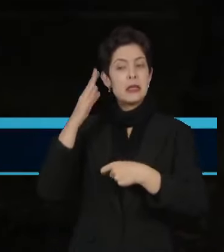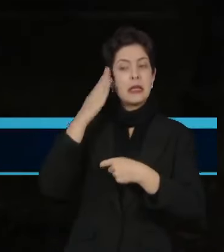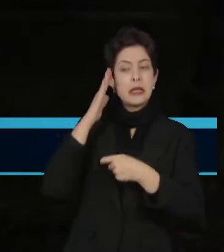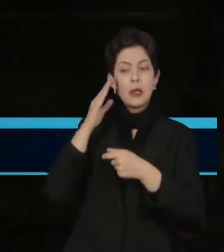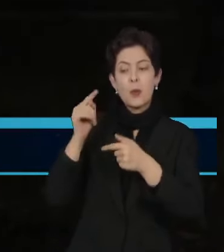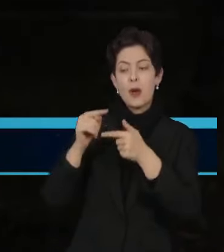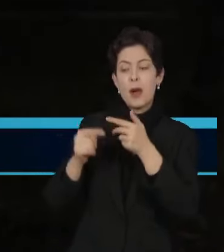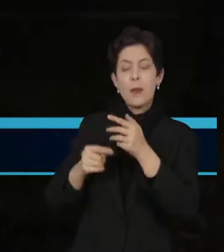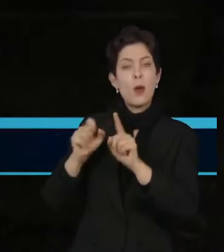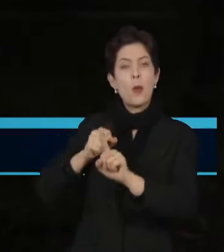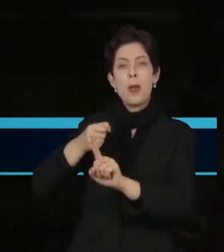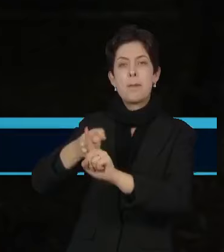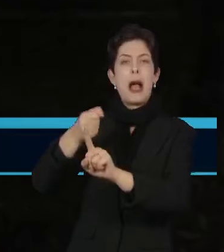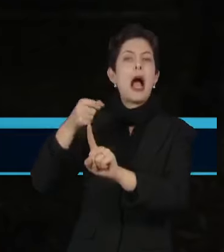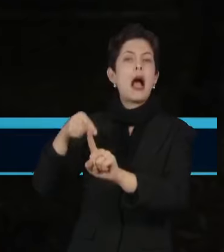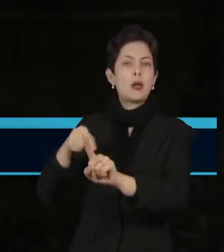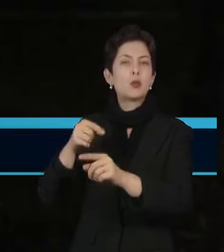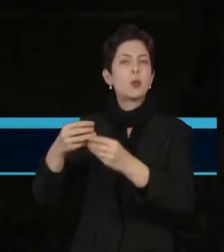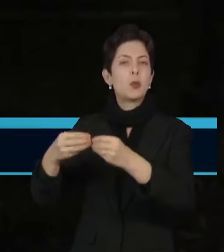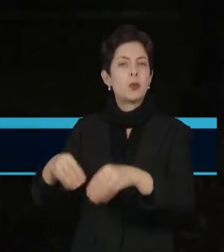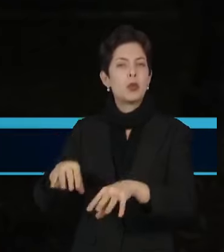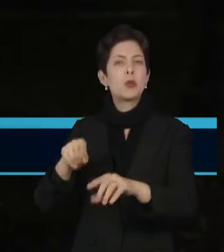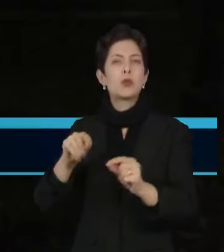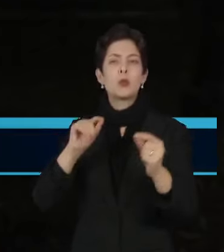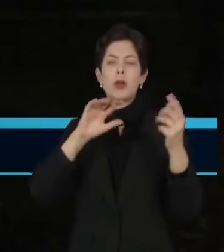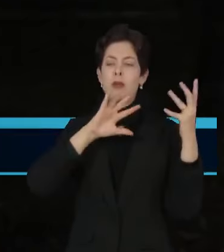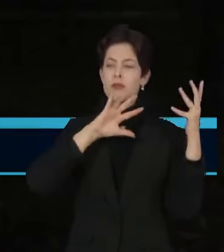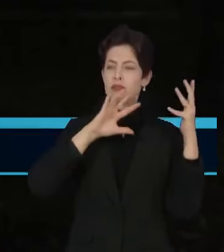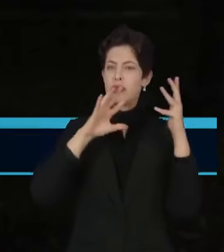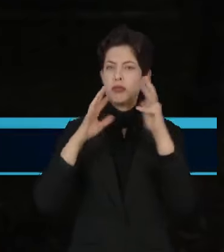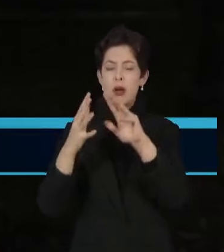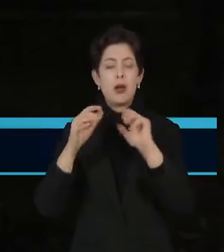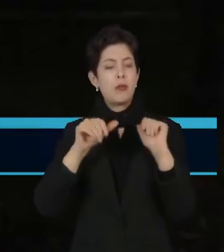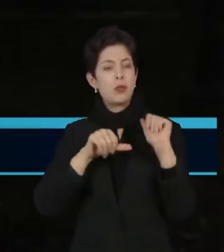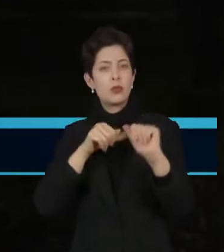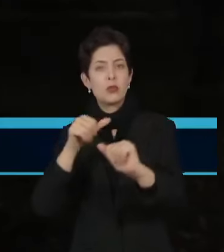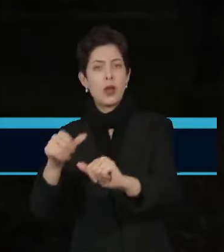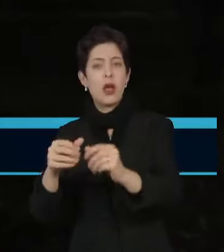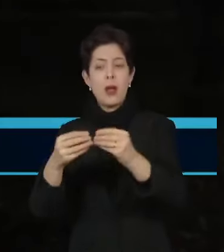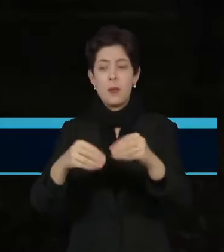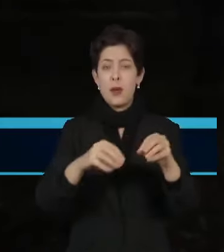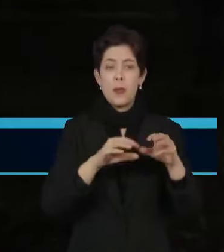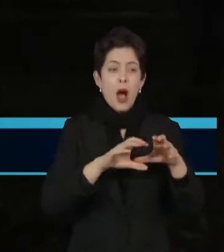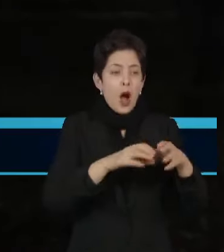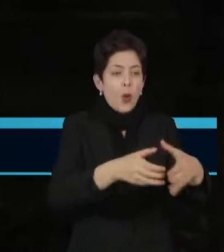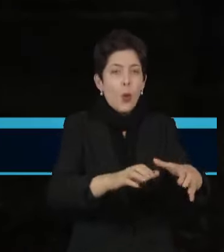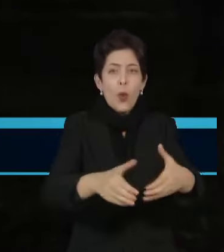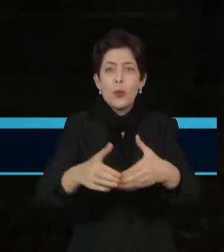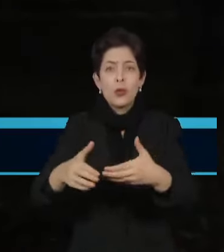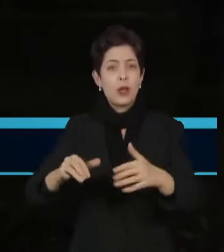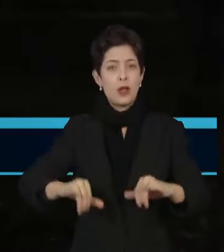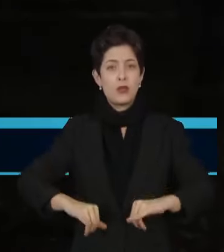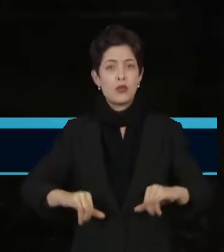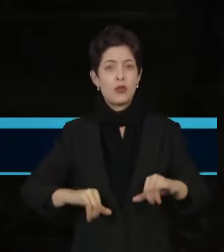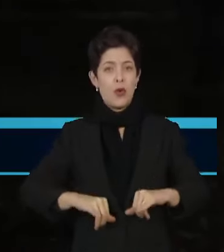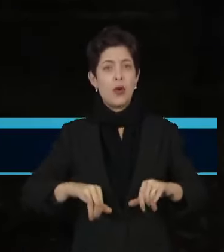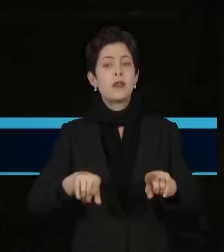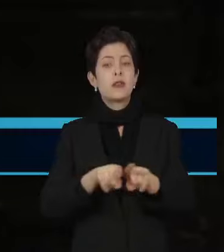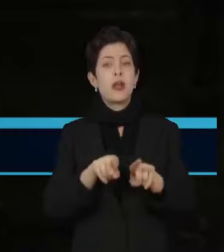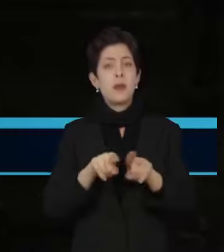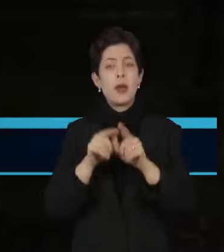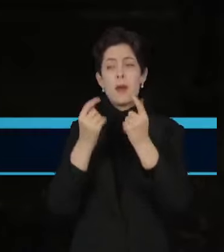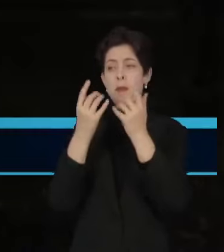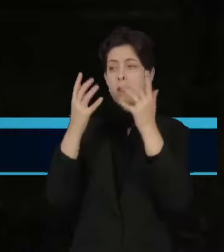impacto desse prejuízo na mudança climática global os danos para as comunidades atingidas e o impacto